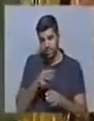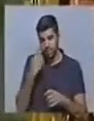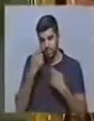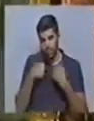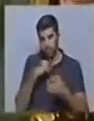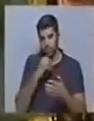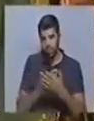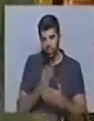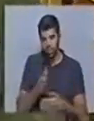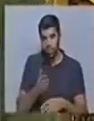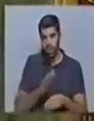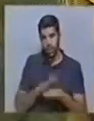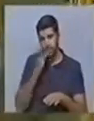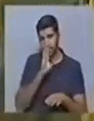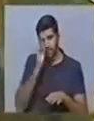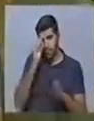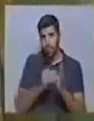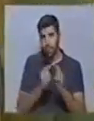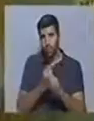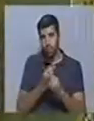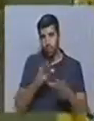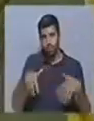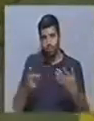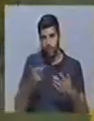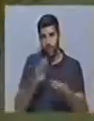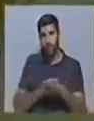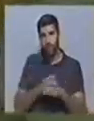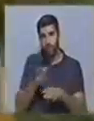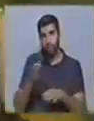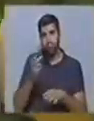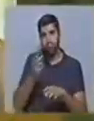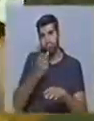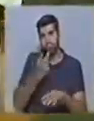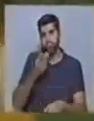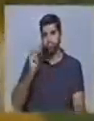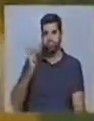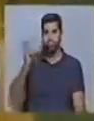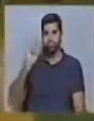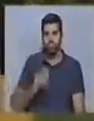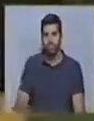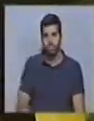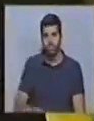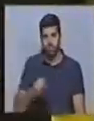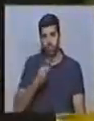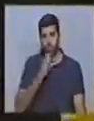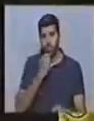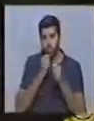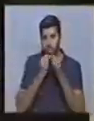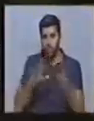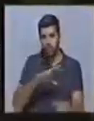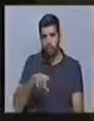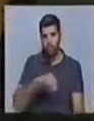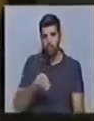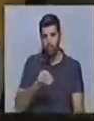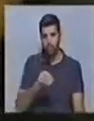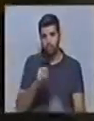morri, porque se inventou alguma coisa é porque já foi há muito tempo. E, no entanto, não está bem vivo e a levar este código para todo mundo, não é assim, Miguel? Sim,